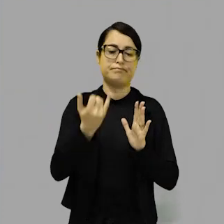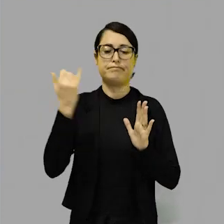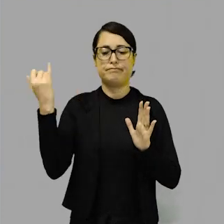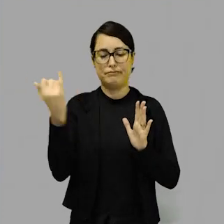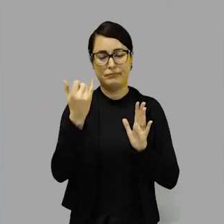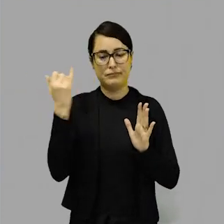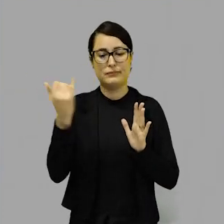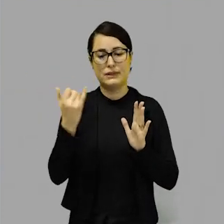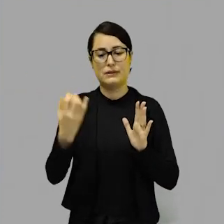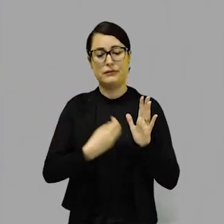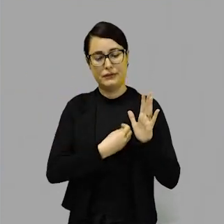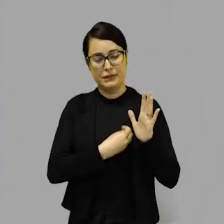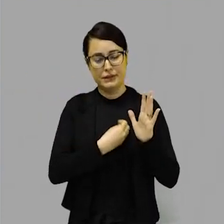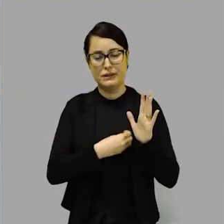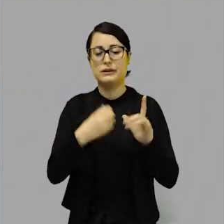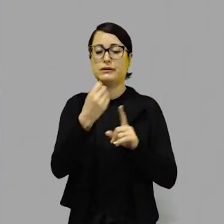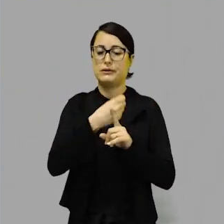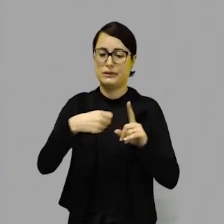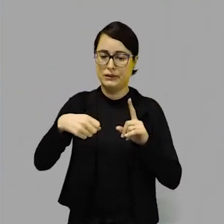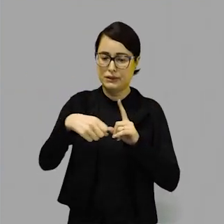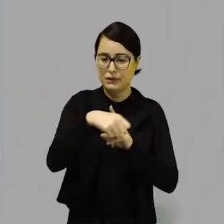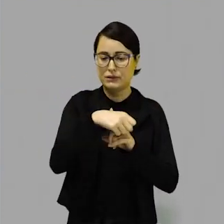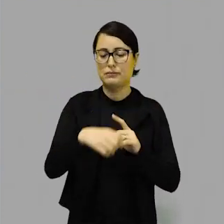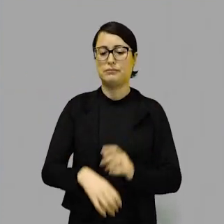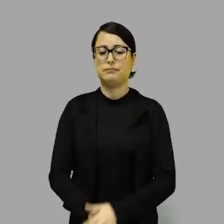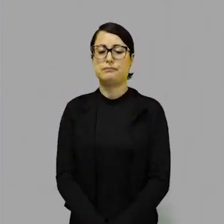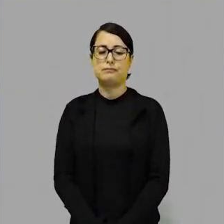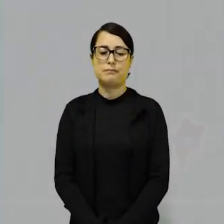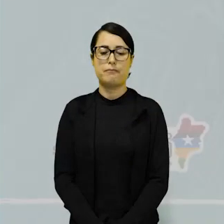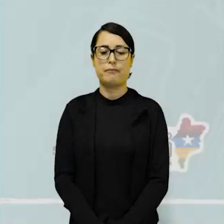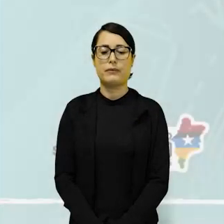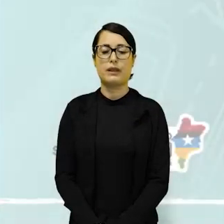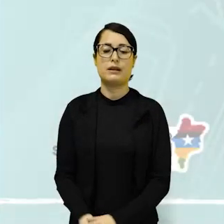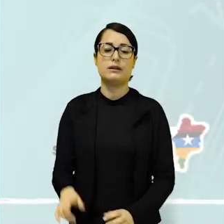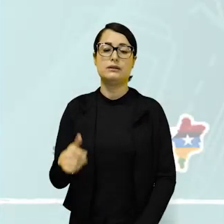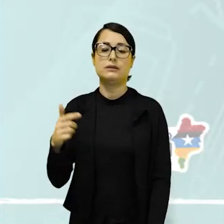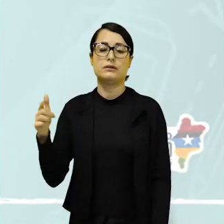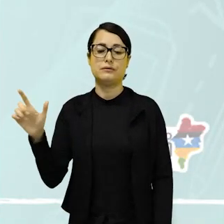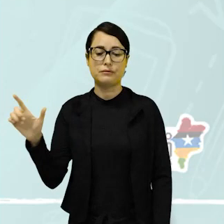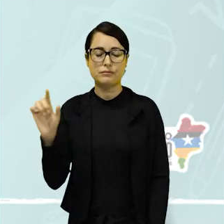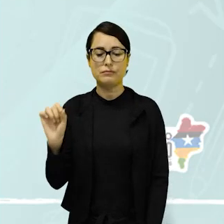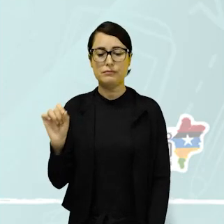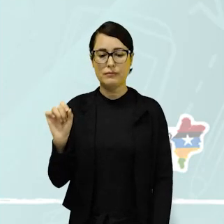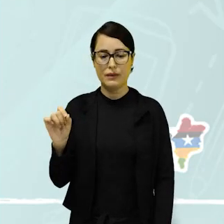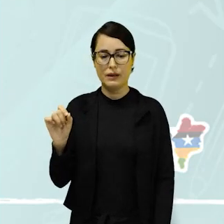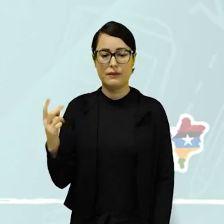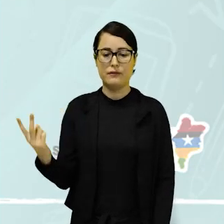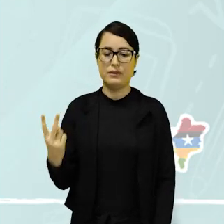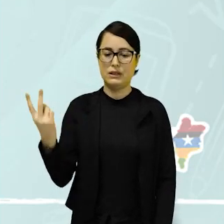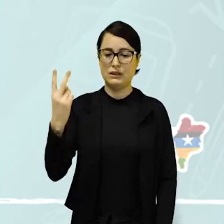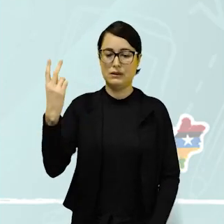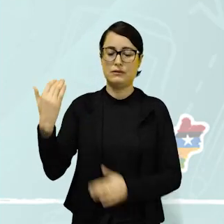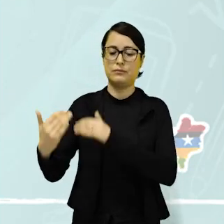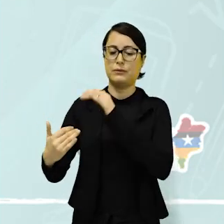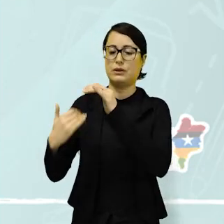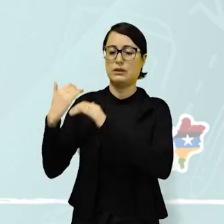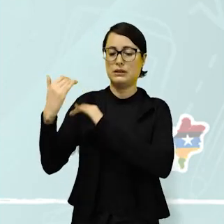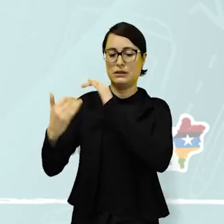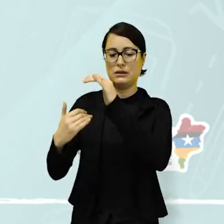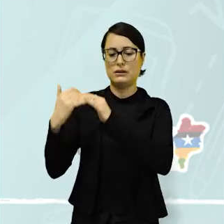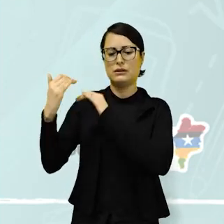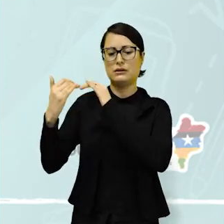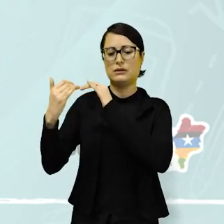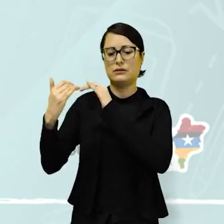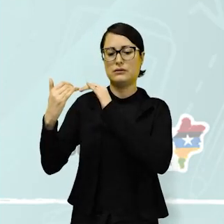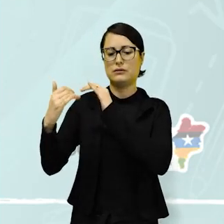gente conseguir viver em sociedade. Mas tem o outro lado. O outro lado é a valorização progressiva. O que é uma